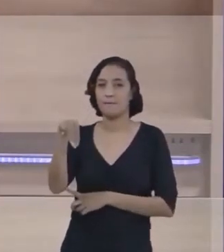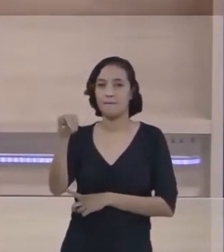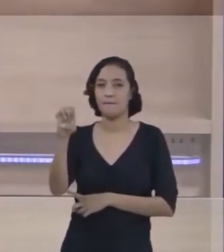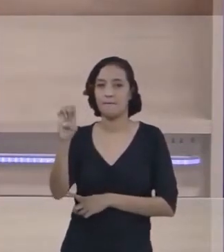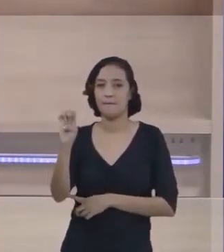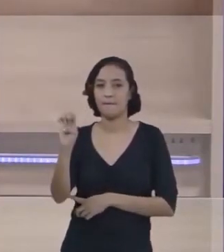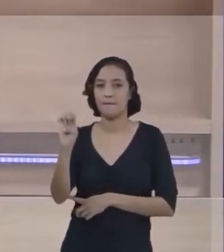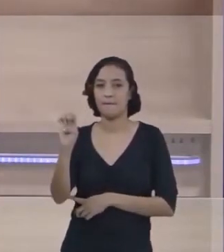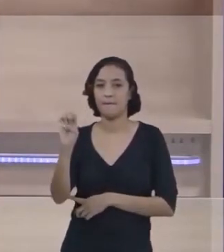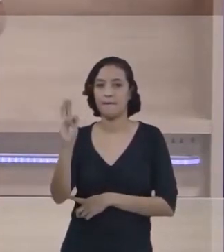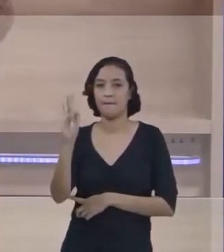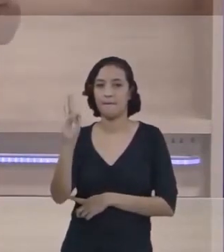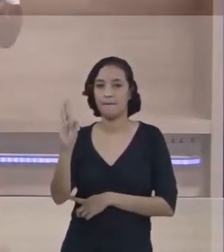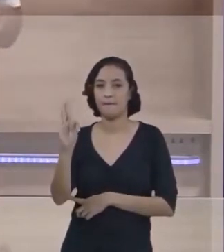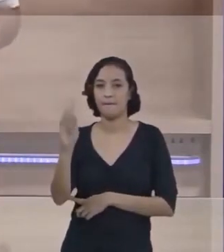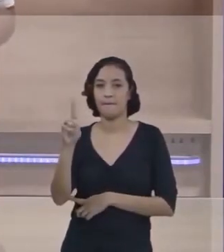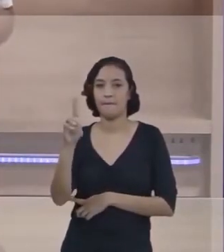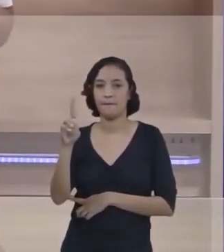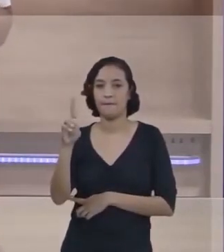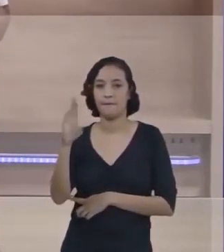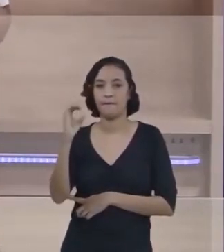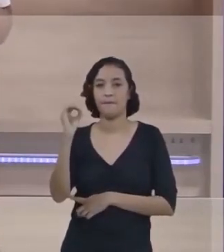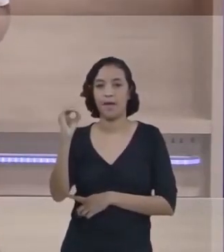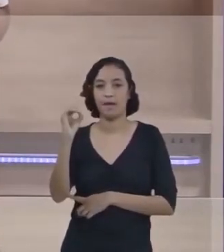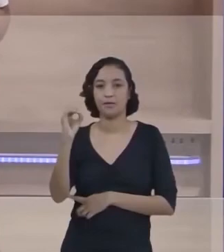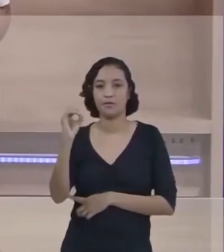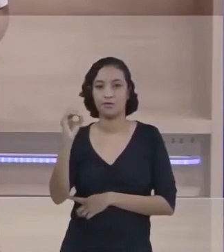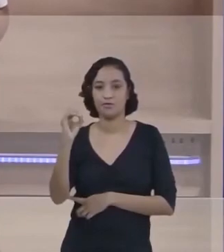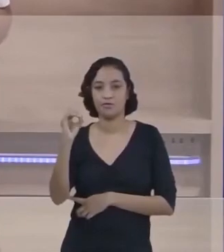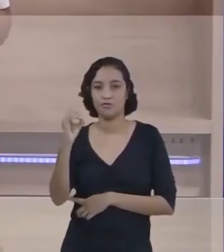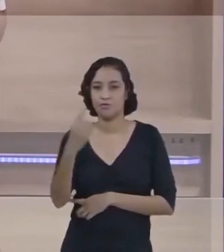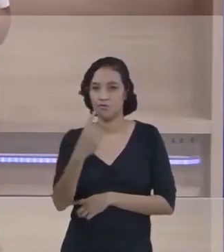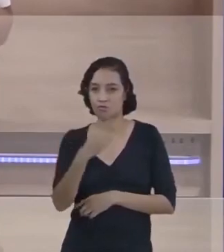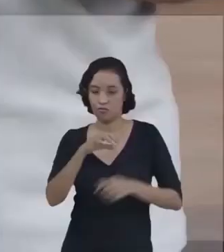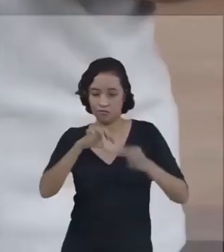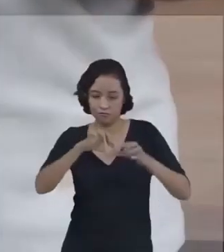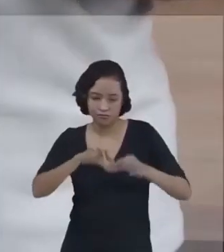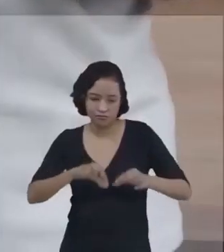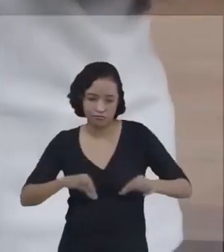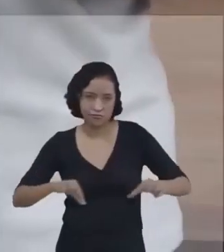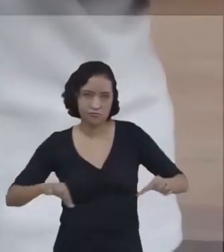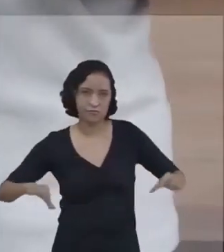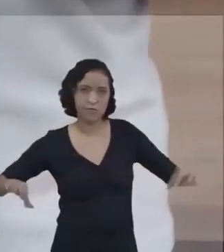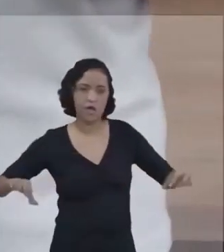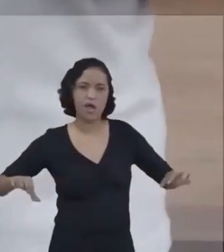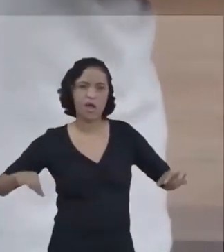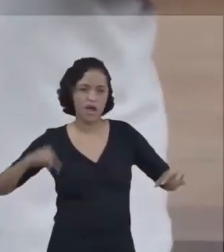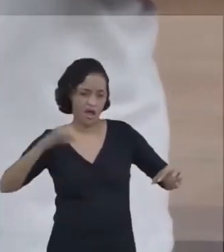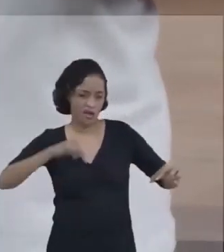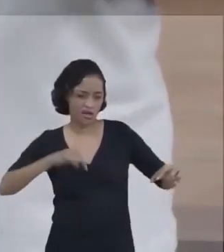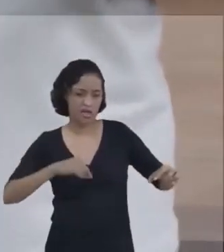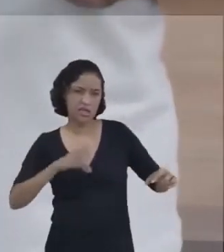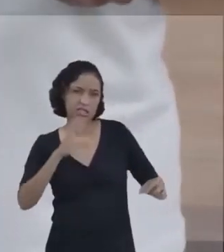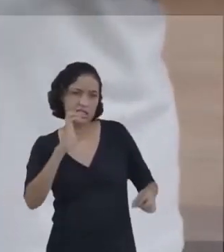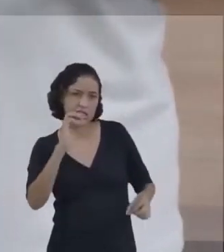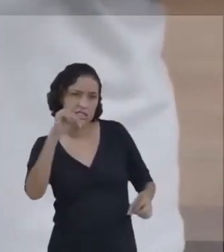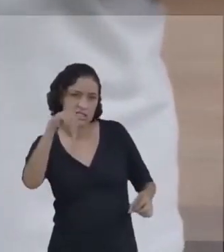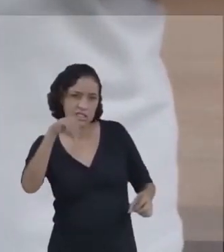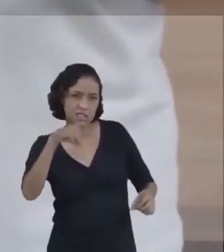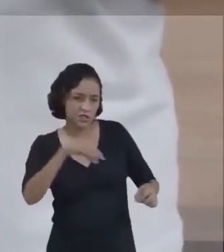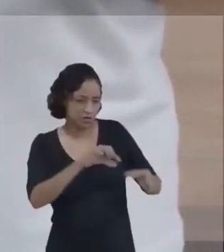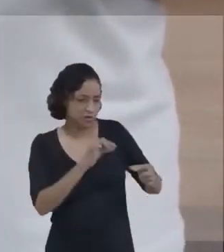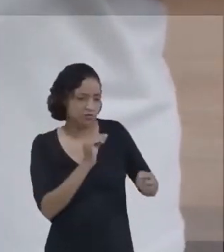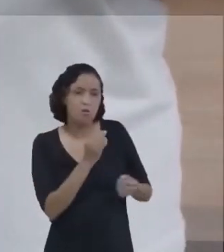quantos centímetros? Então, aqui na minha régua, eu vou ter 1 metro? Na régua eu tenho